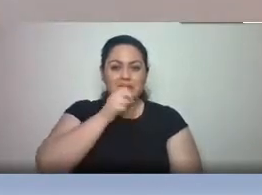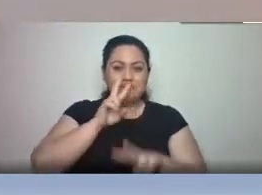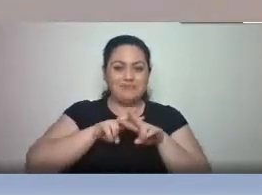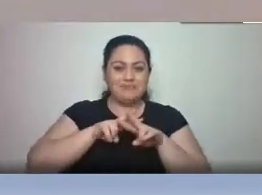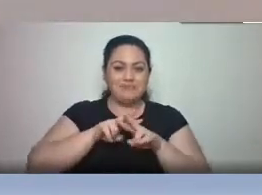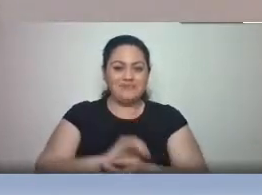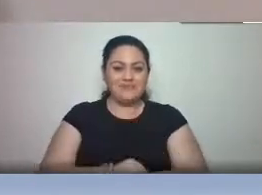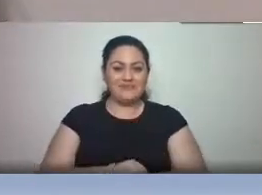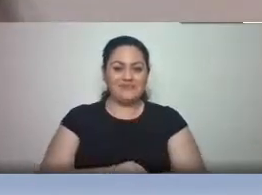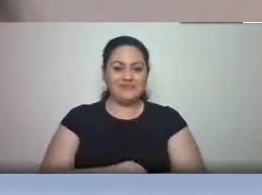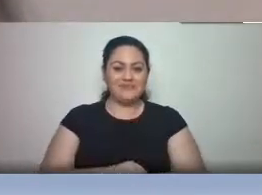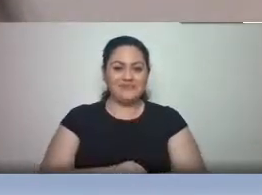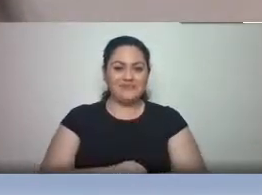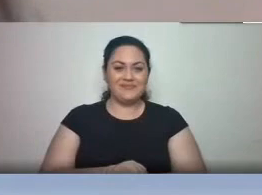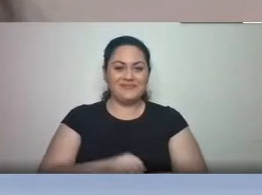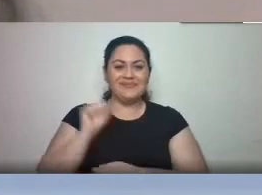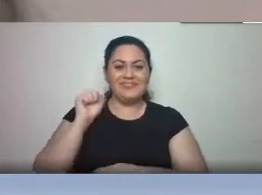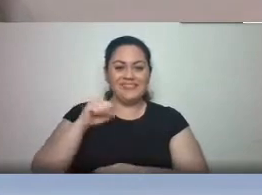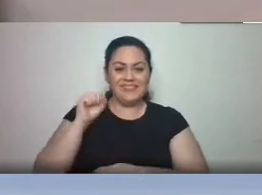Sim, vamos lá.